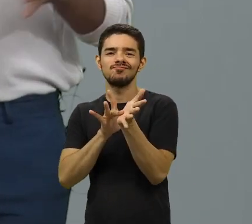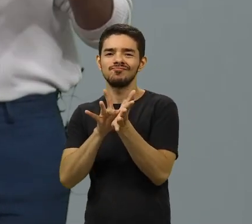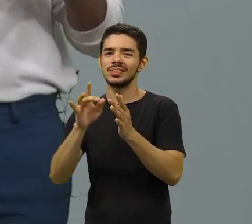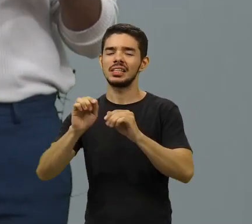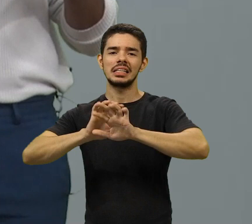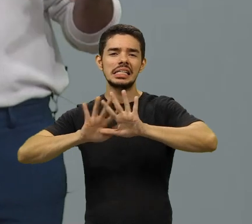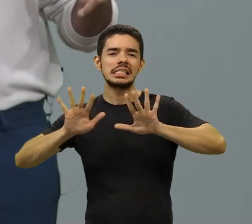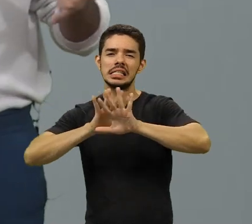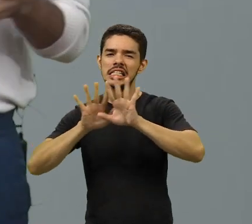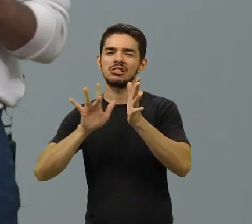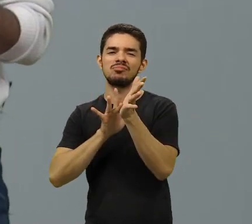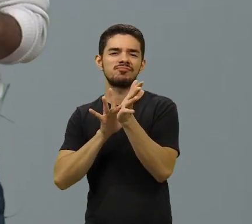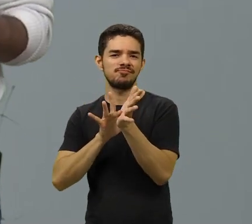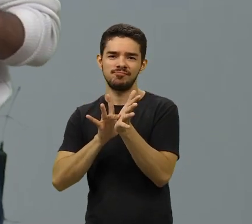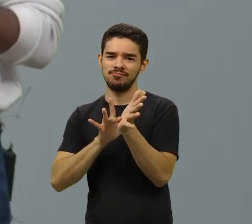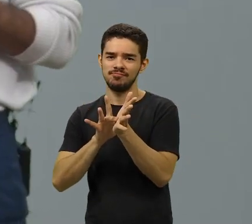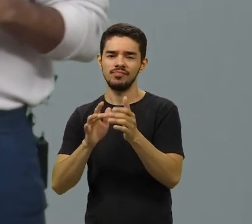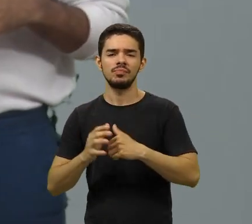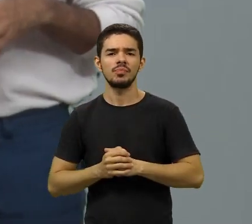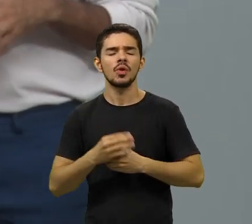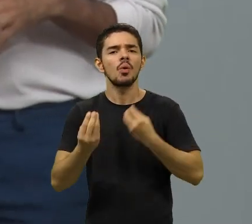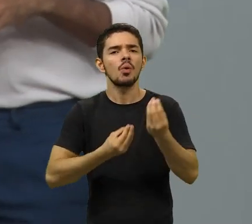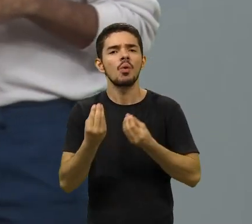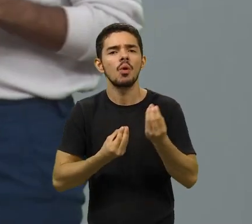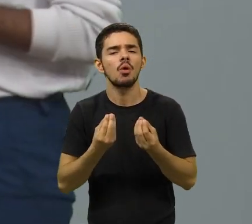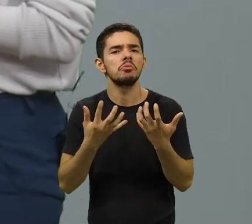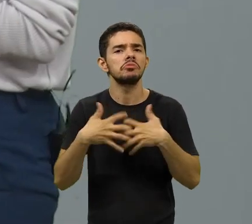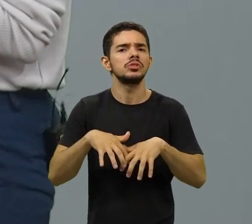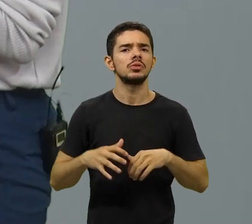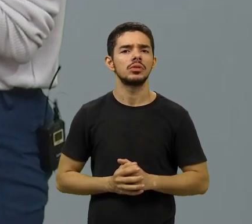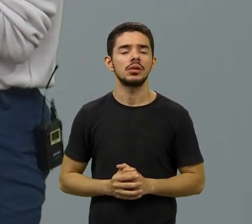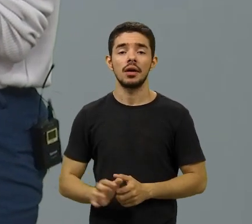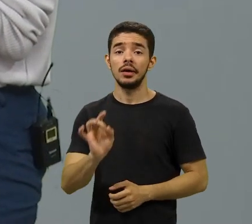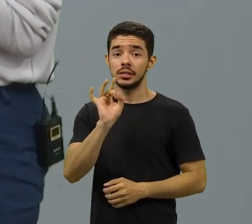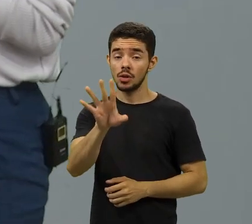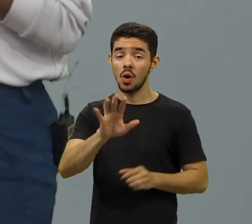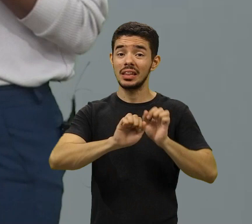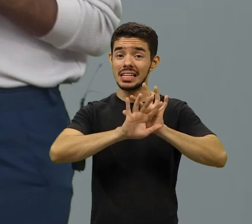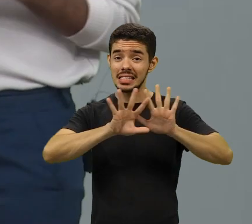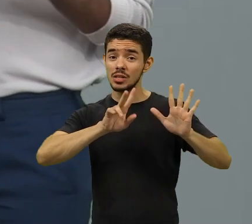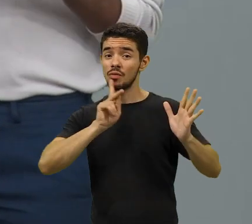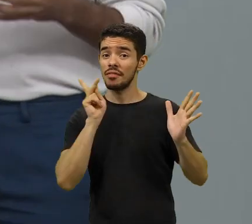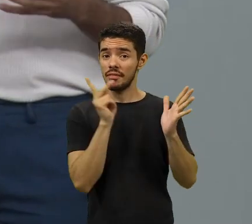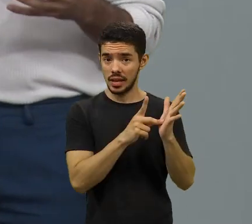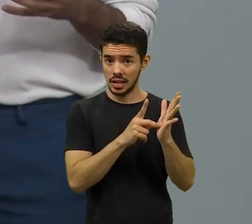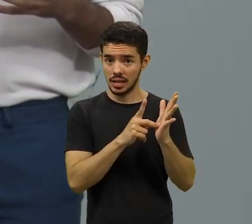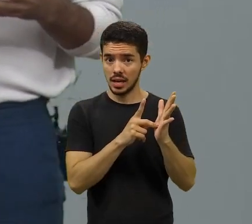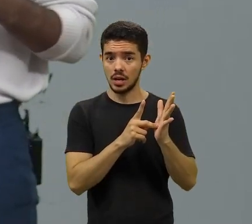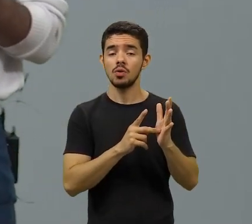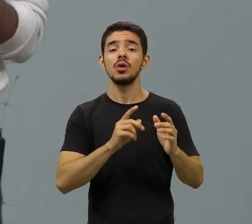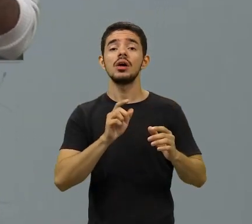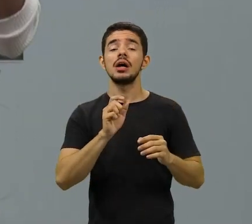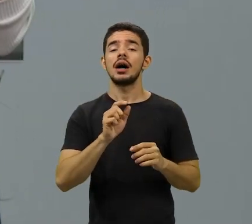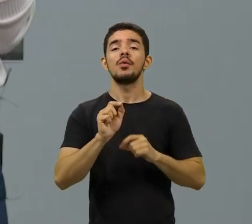pseudo-tecido. Esse pseudo vem de falso, o falso tecido. Como é que isso funciona? A gente só pode chamar de tecido verdadeiro